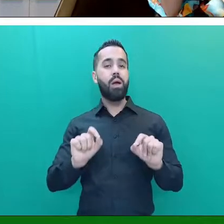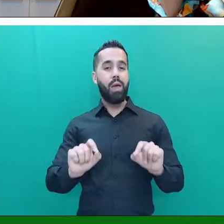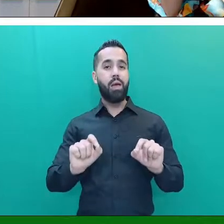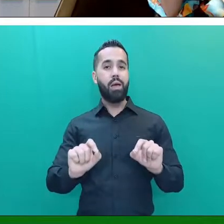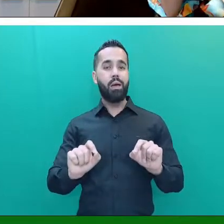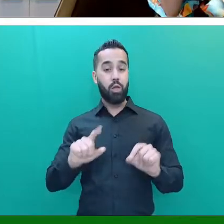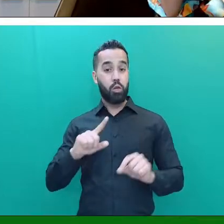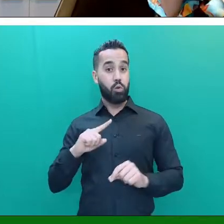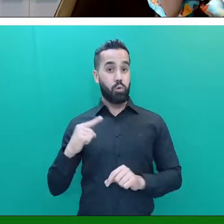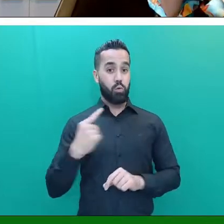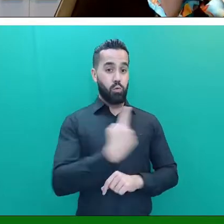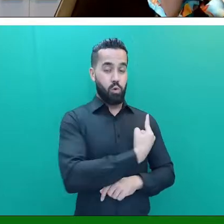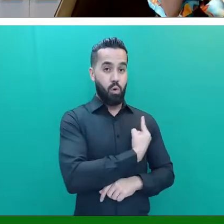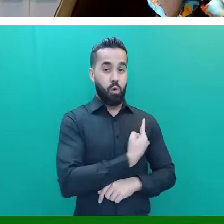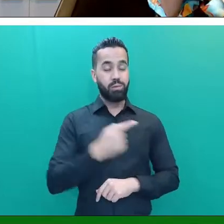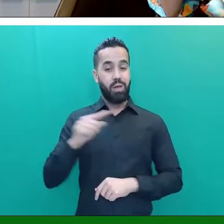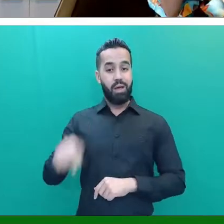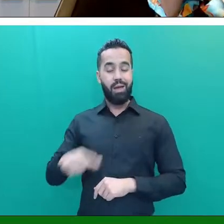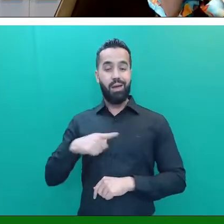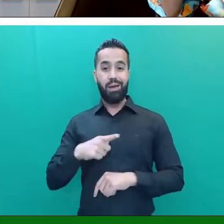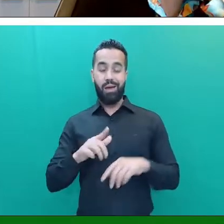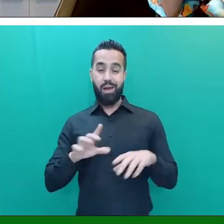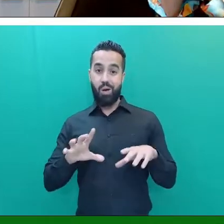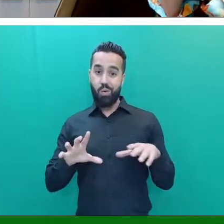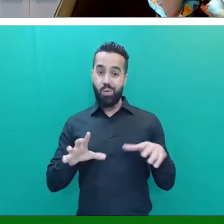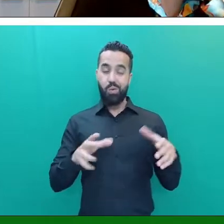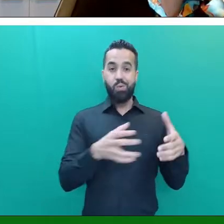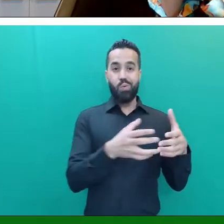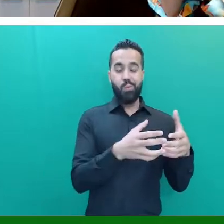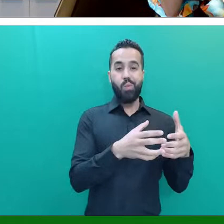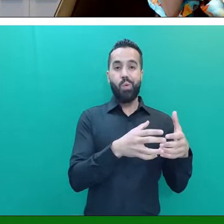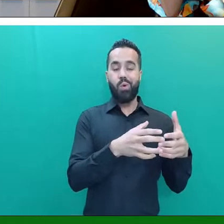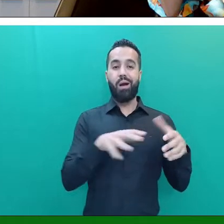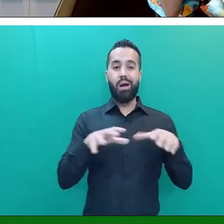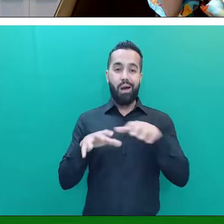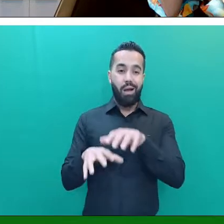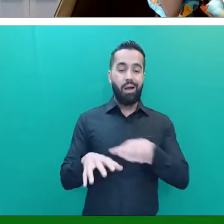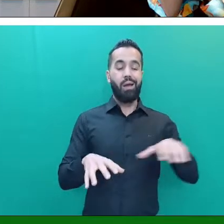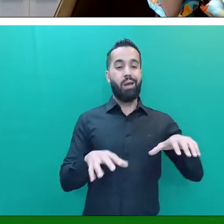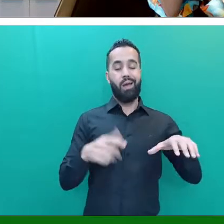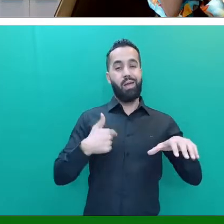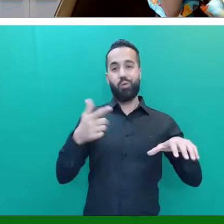para nós que estamos desse lado, do lado de cá, parecia que você não se queria envolver muito com política.